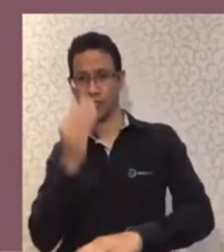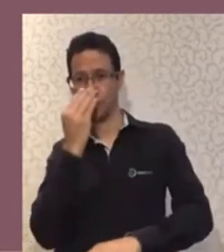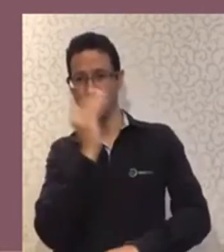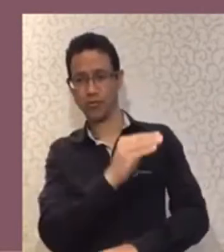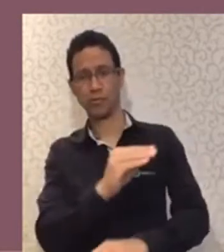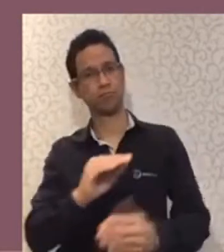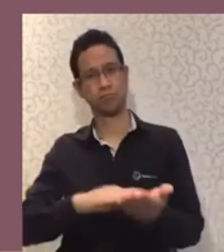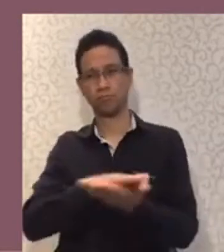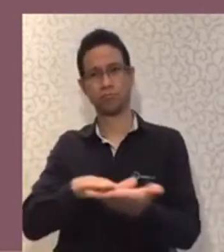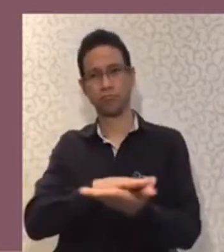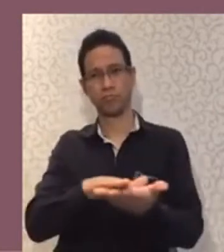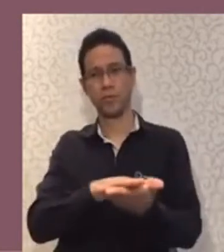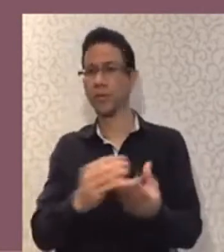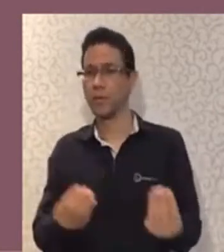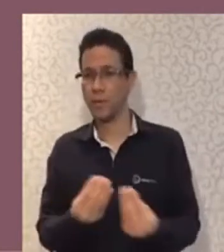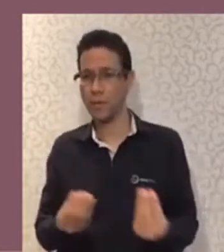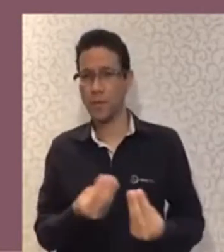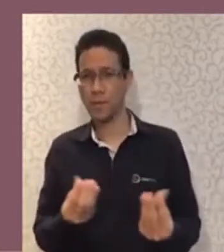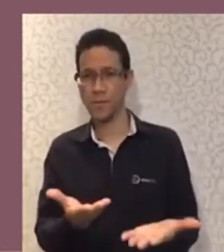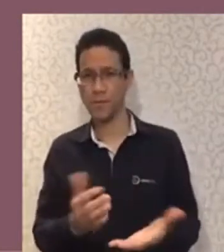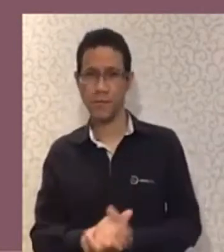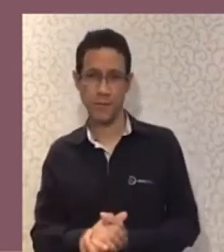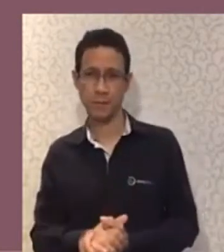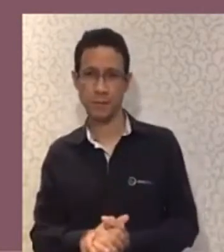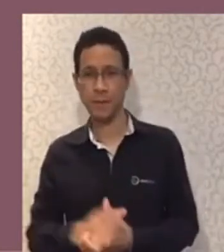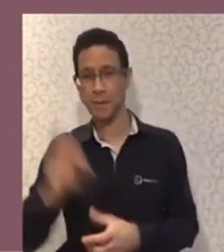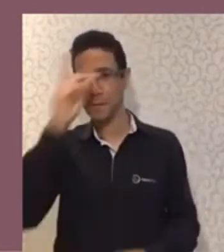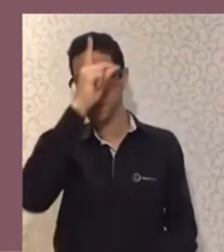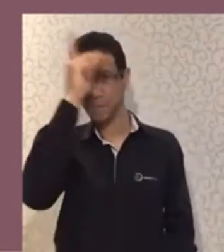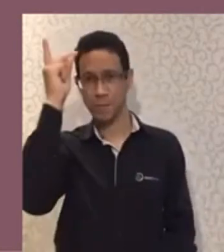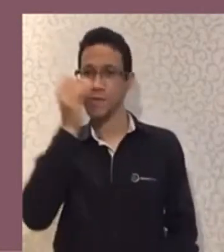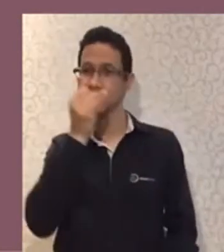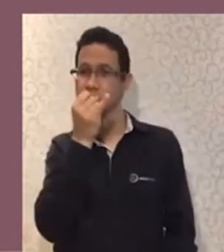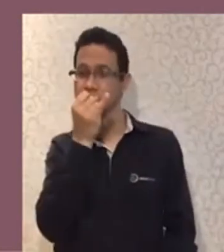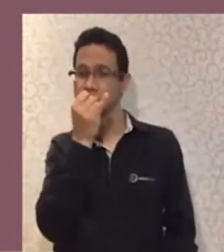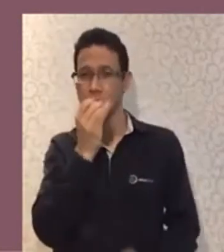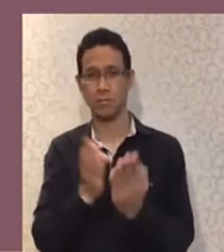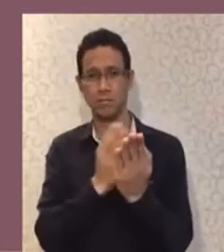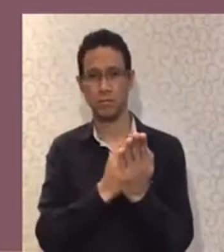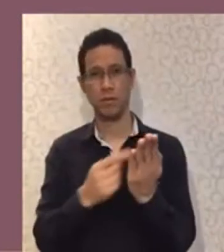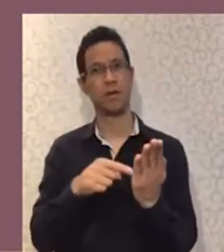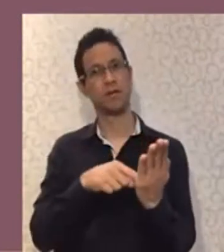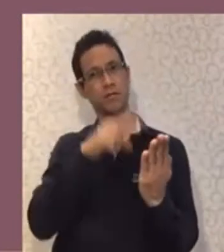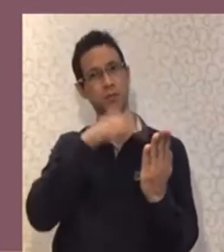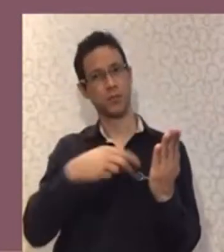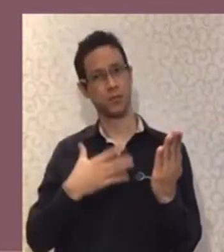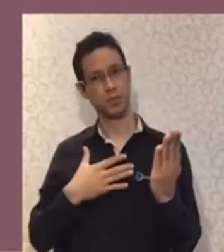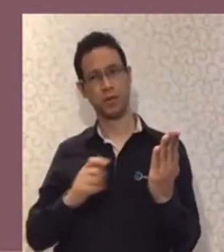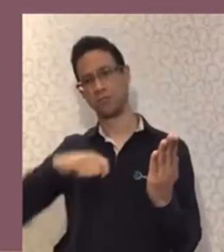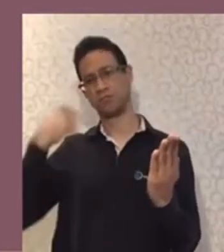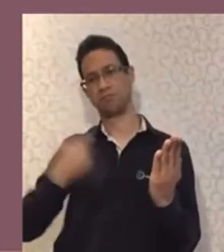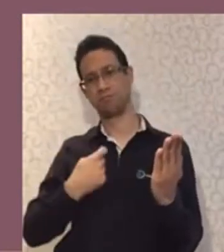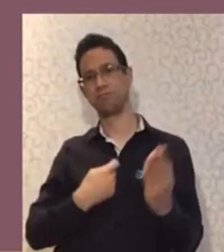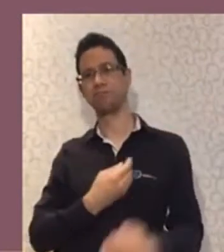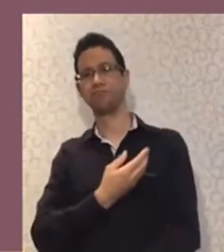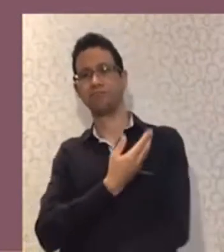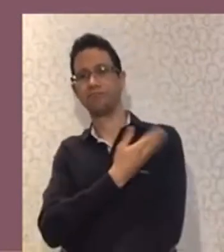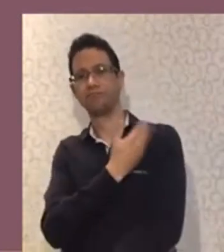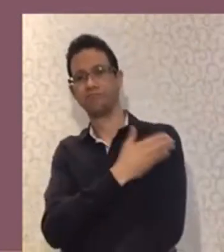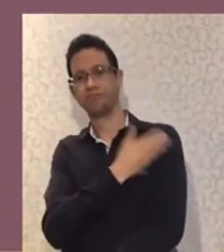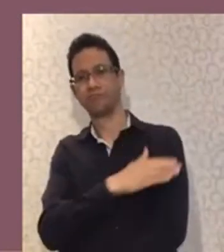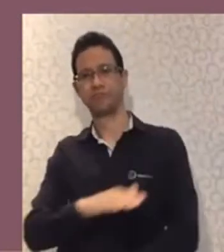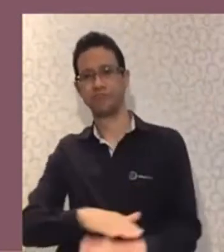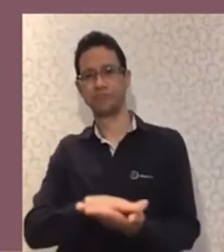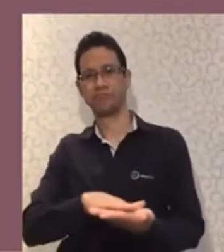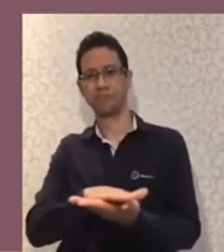dia quase que virou autodeclaração, né? A pessoa lê um livro e ela já se intitula antirracista, né?